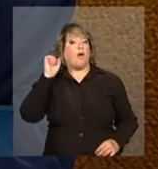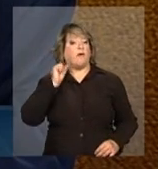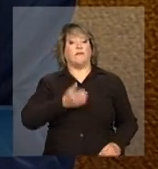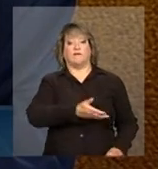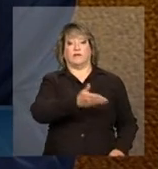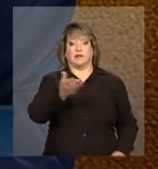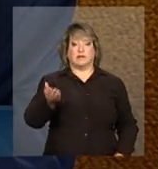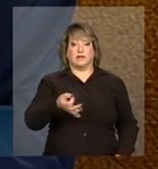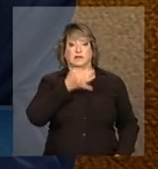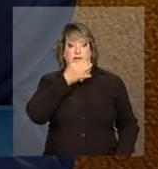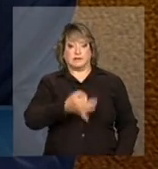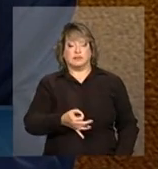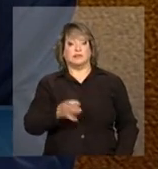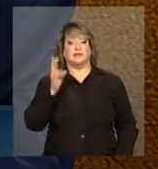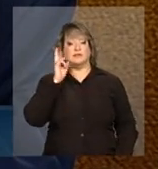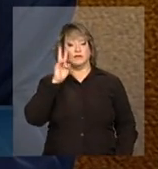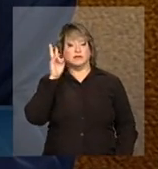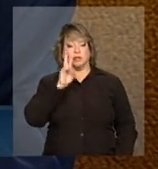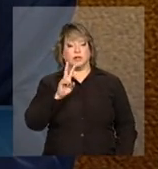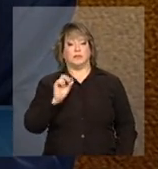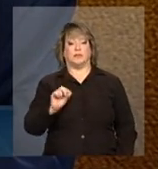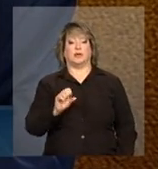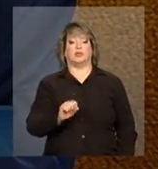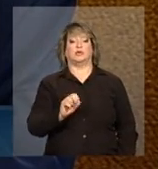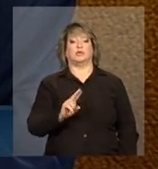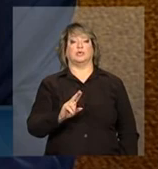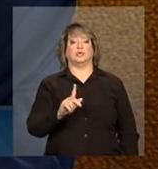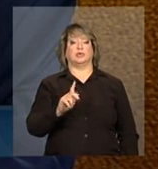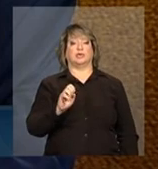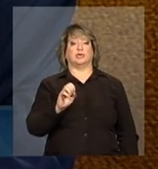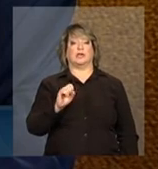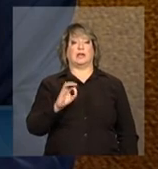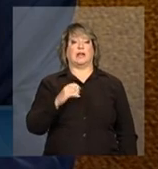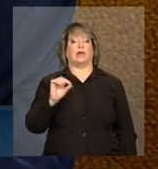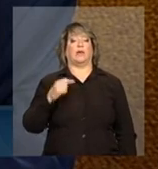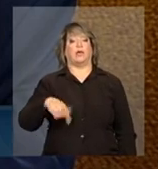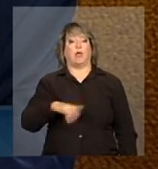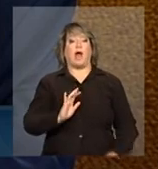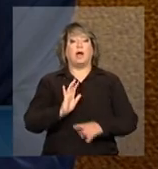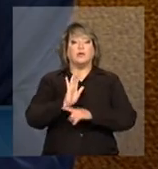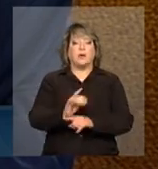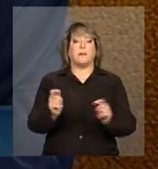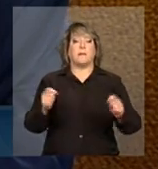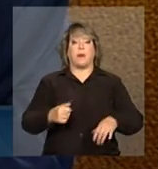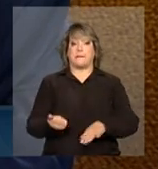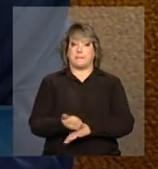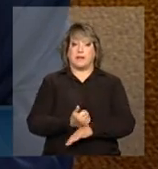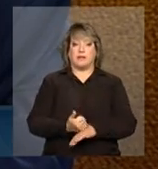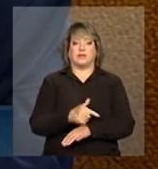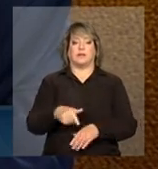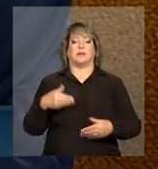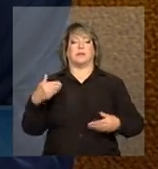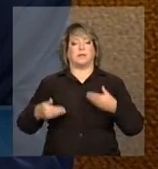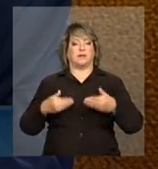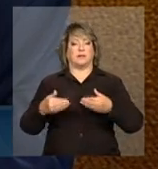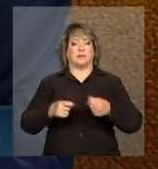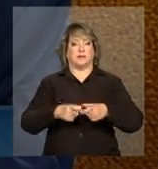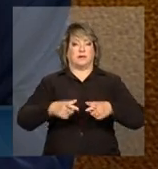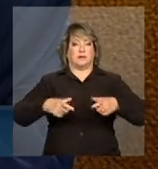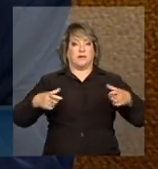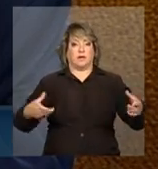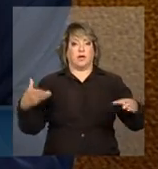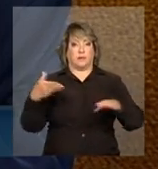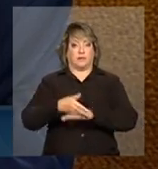a respeito das sugestões e das contribuições de que a gente possa aperfeiçoar esse processo de ampliação